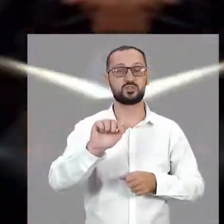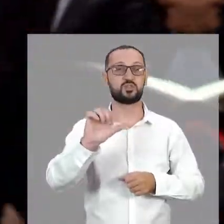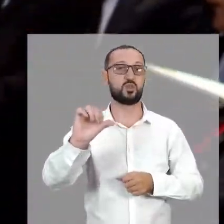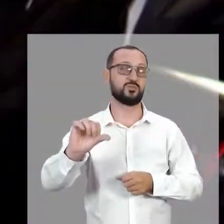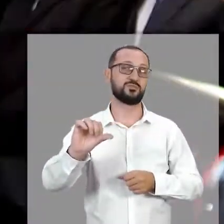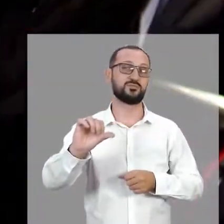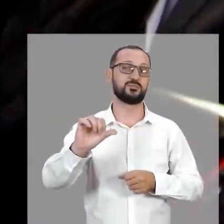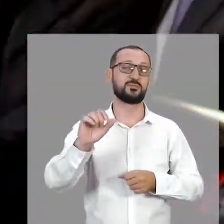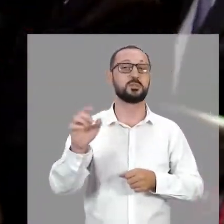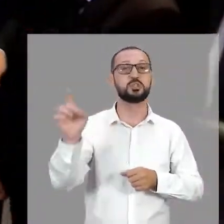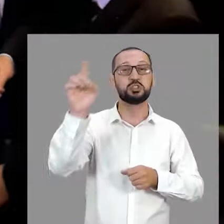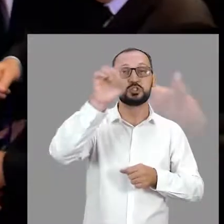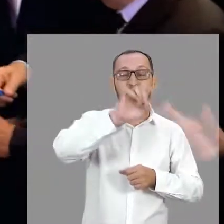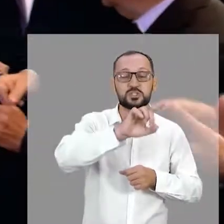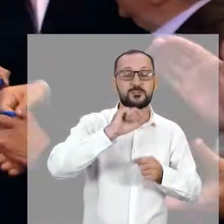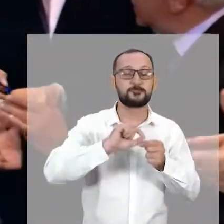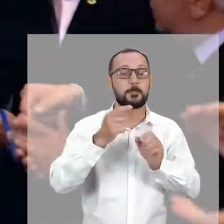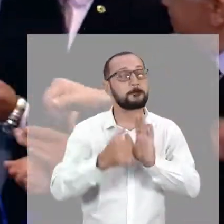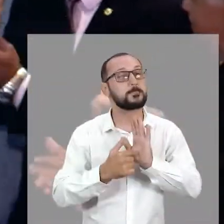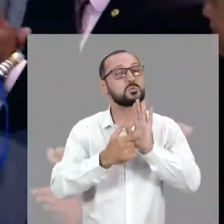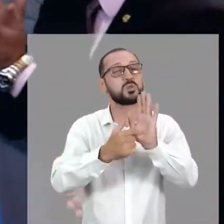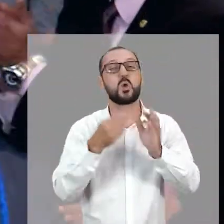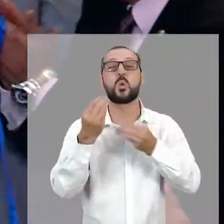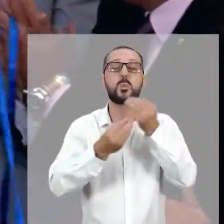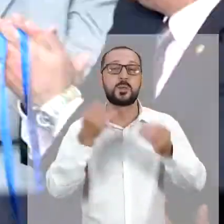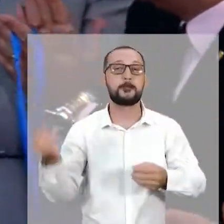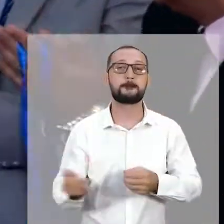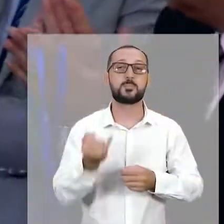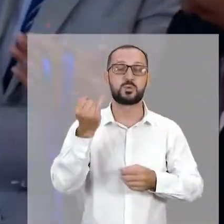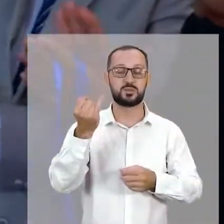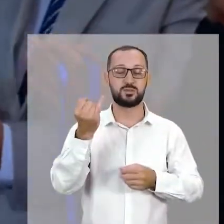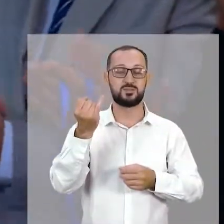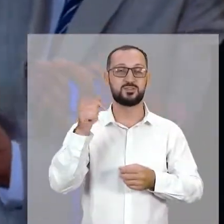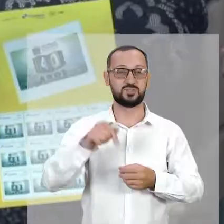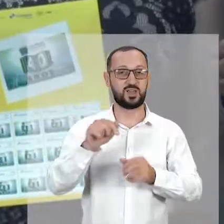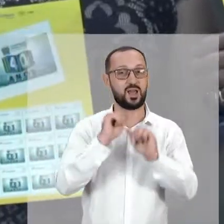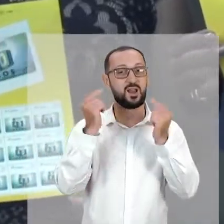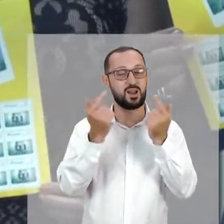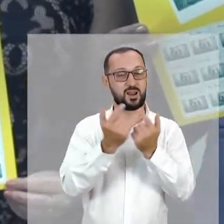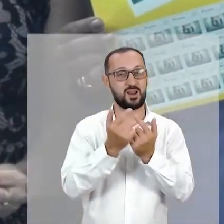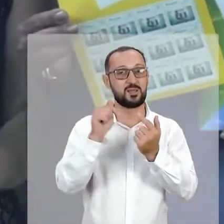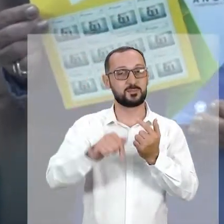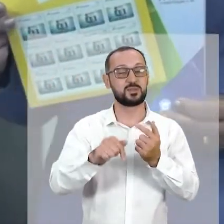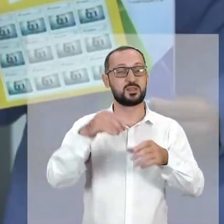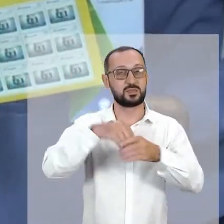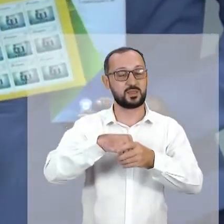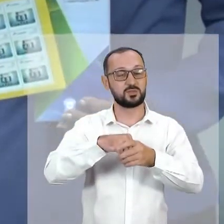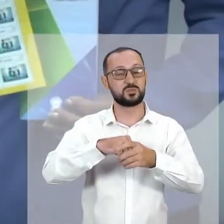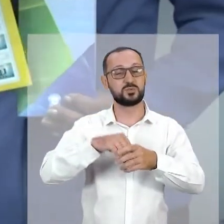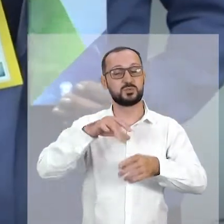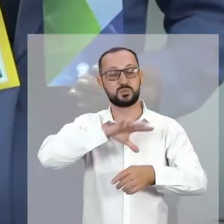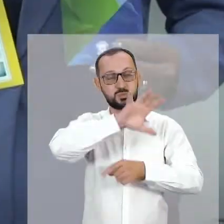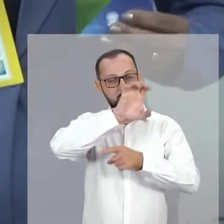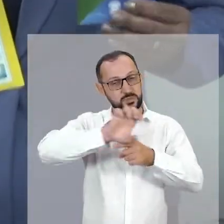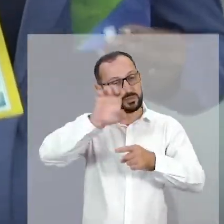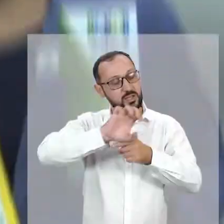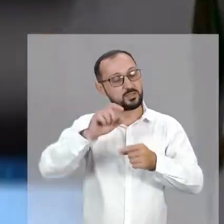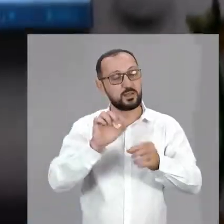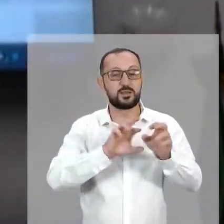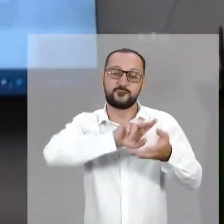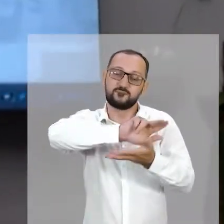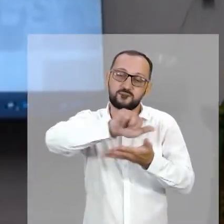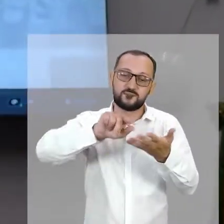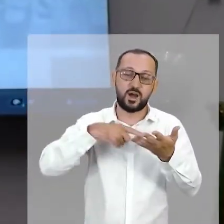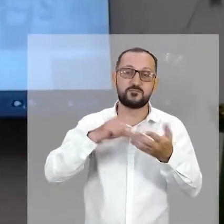1979. Para celebrar a data e firmar o valor da Casa de Leis na sociedade, a Lemes promove diversas ações, como o